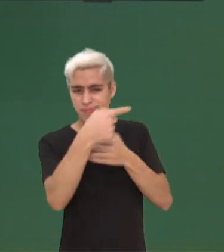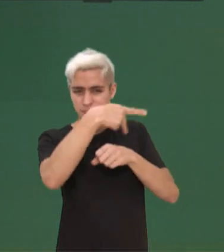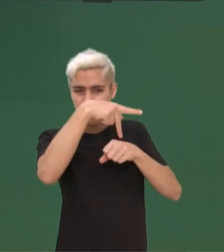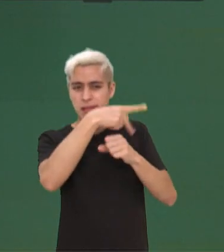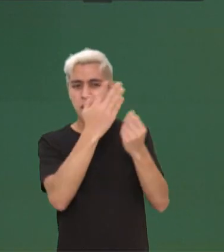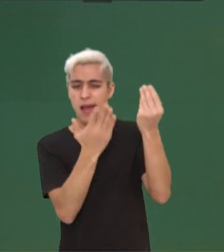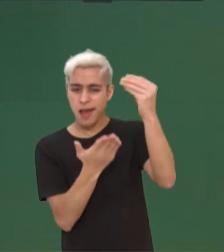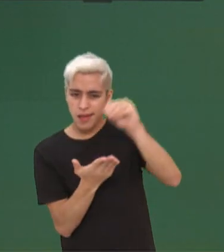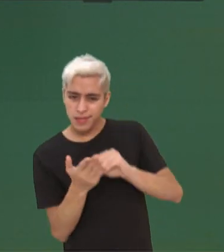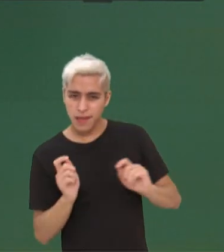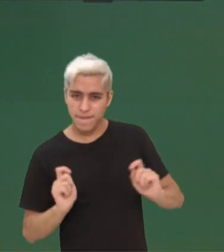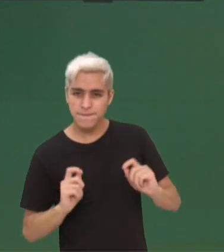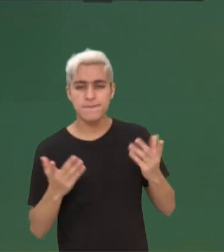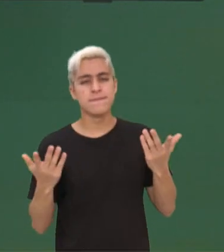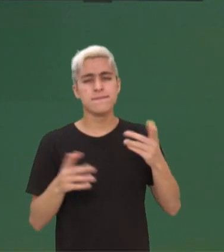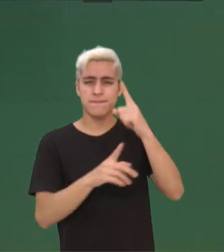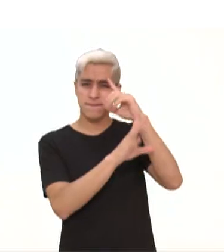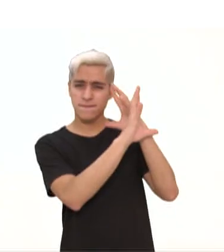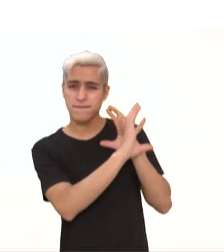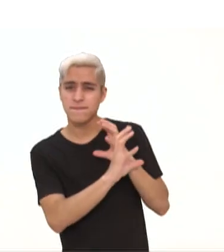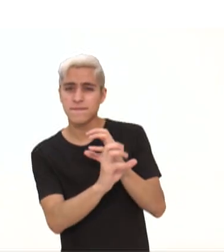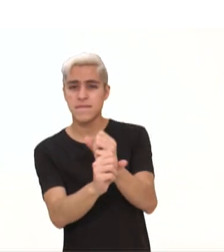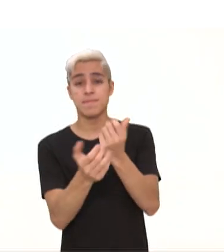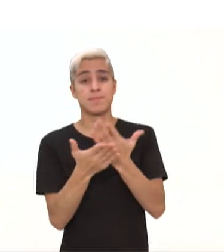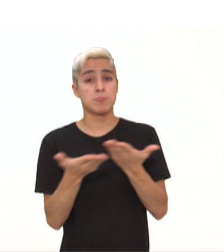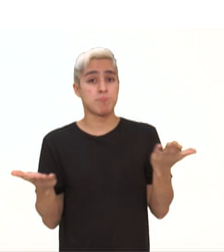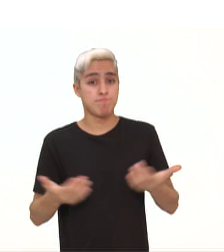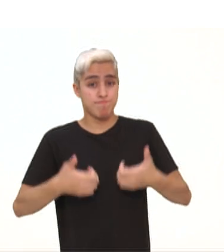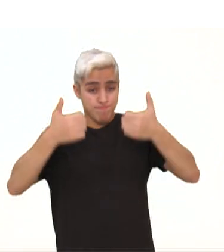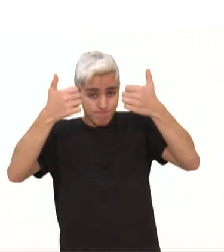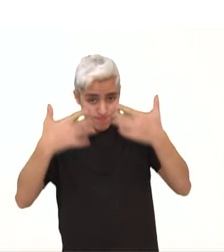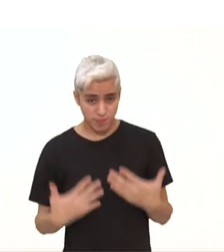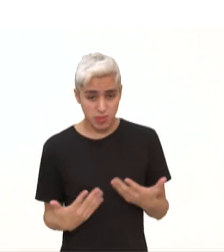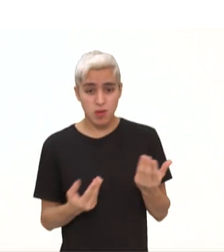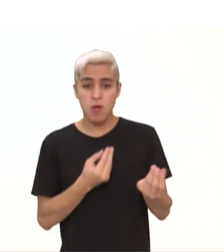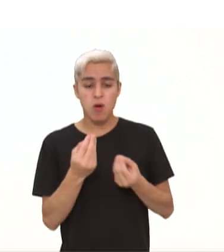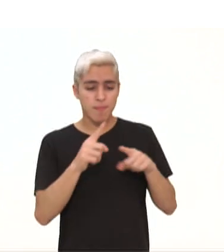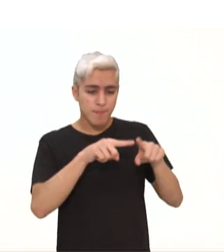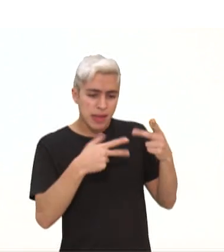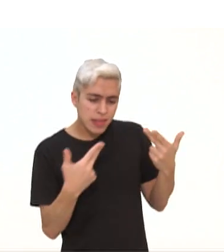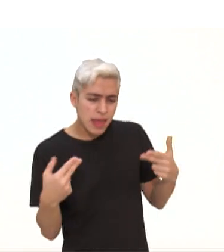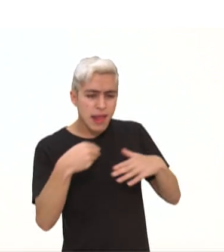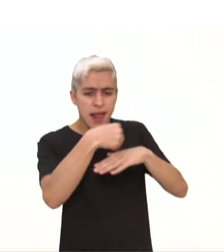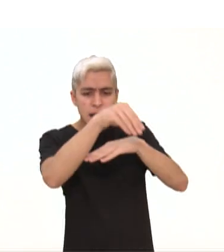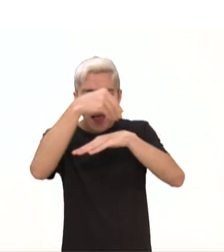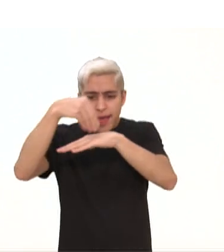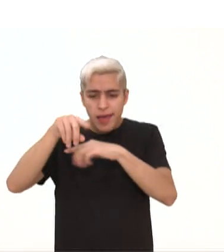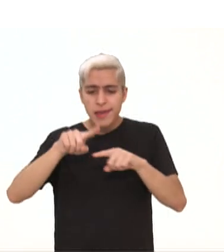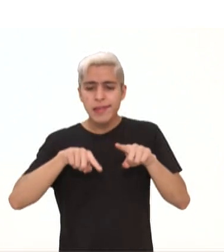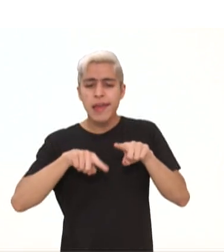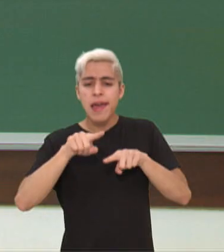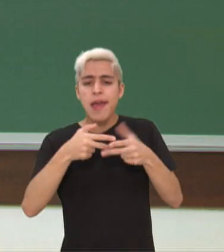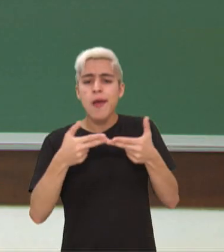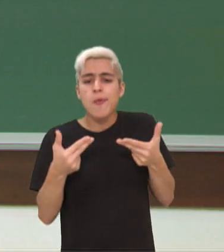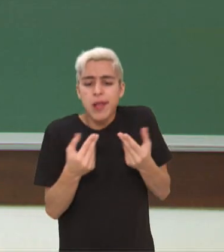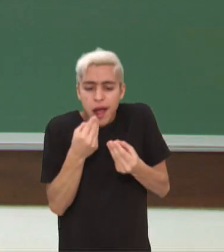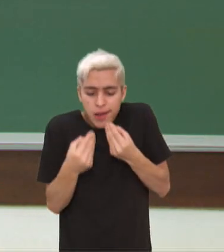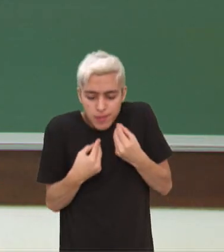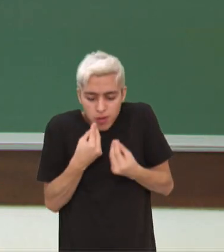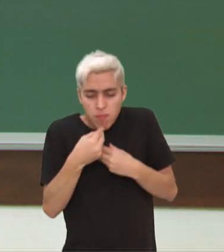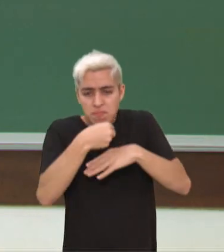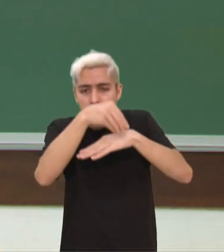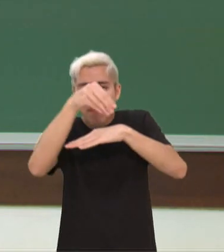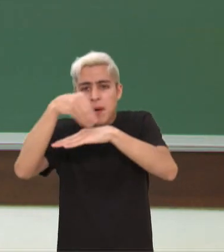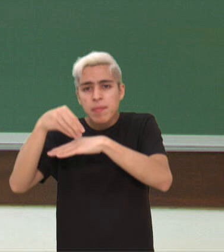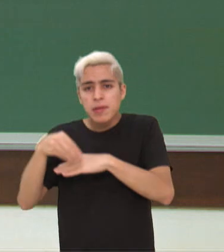certo, pessoal? Então, recapitulando ali o que vimos hoje, essa distribuição da matéria-prima e dos recursos alimentares no mundo,